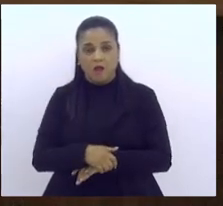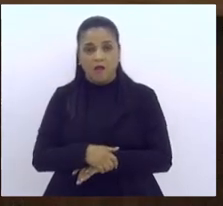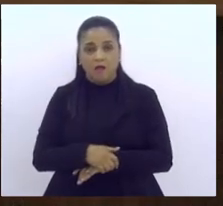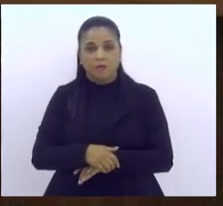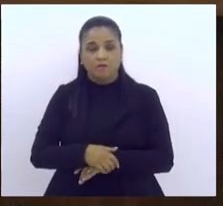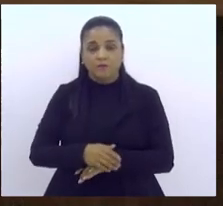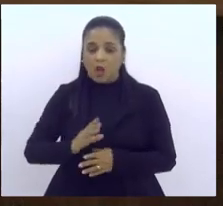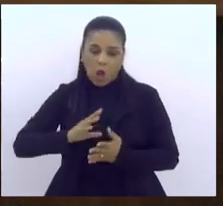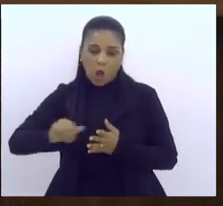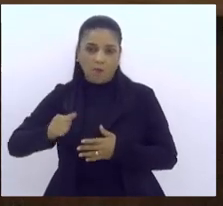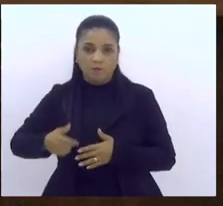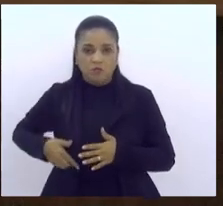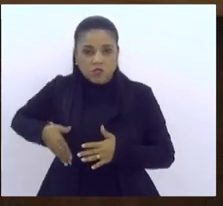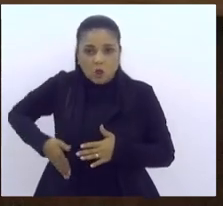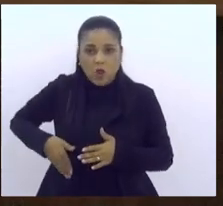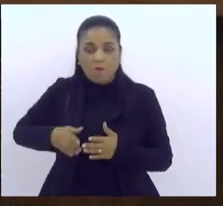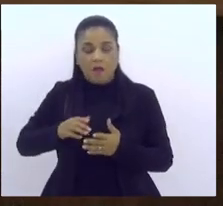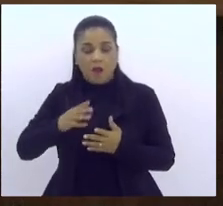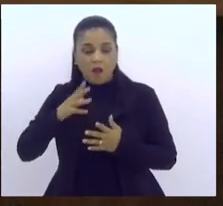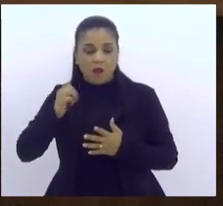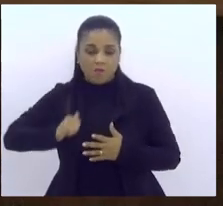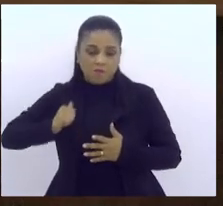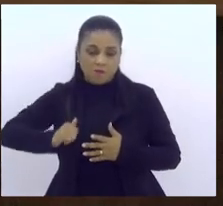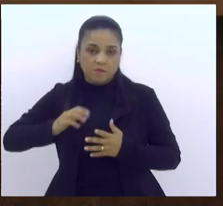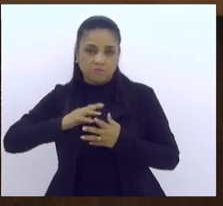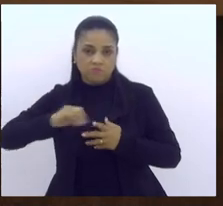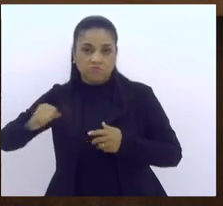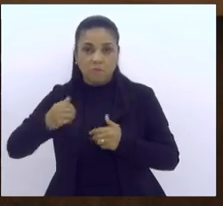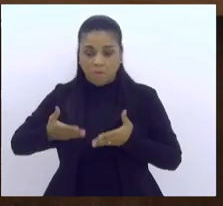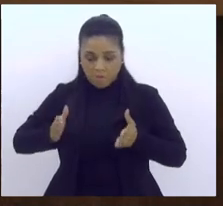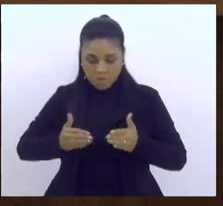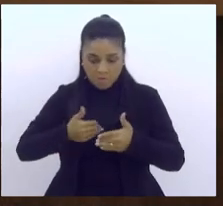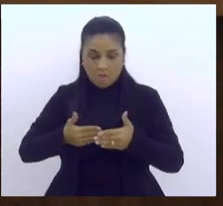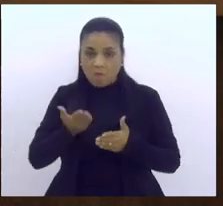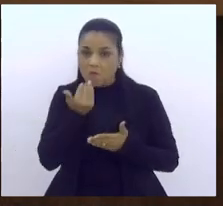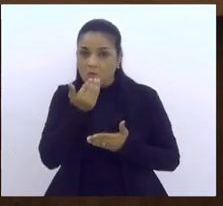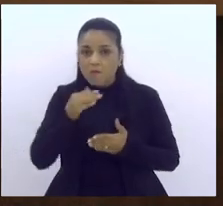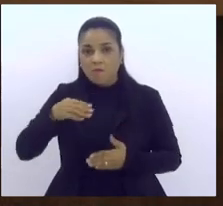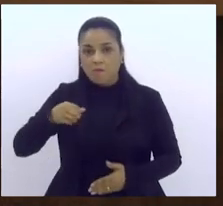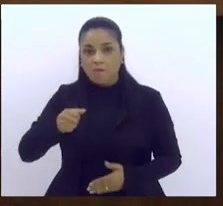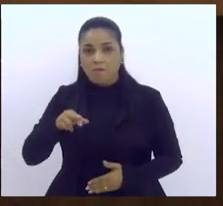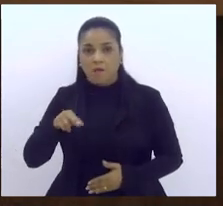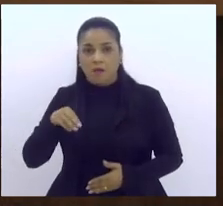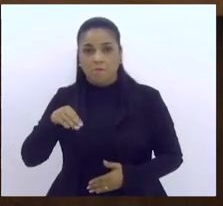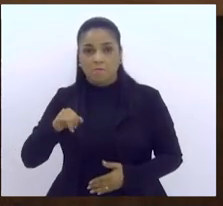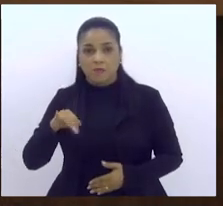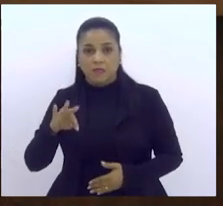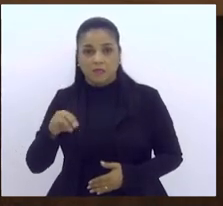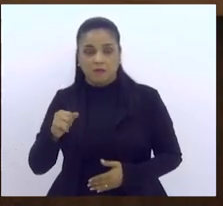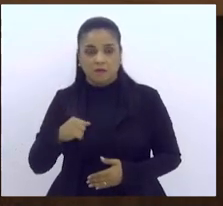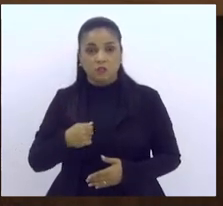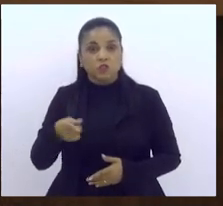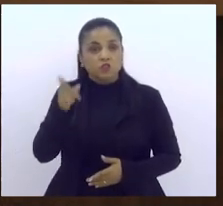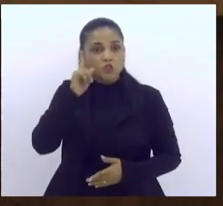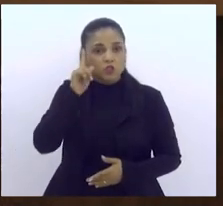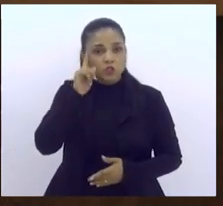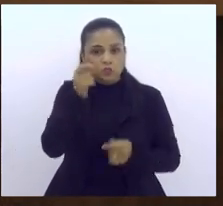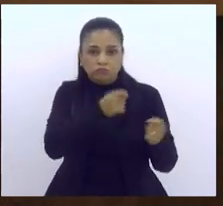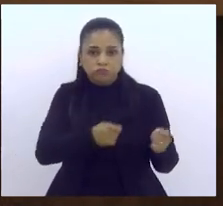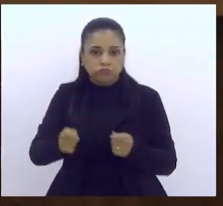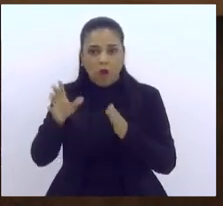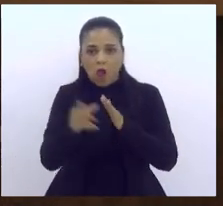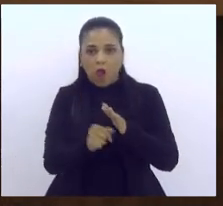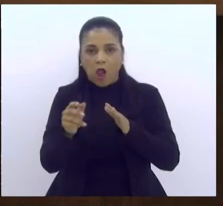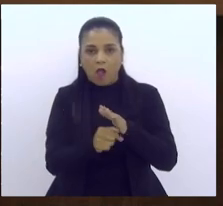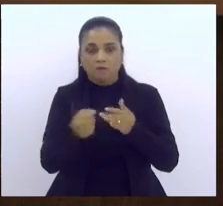levaram meu celular, mas me levaram a minha bolsinha com a minha marmita. Mas isso é todos os dias. E agora a